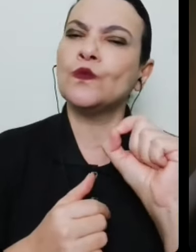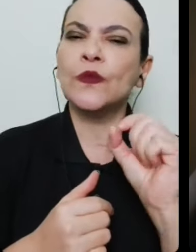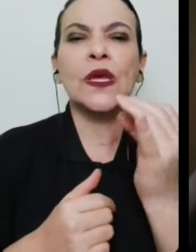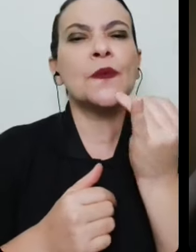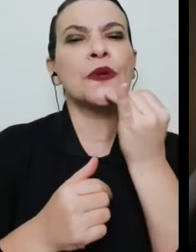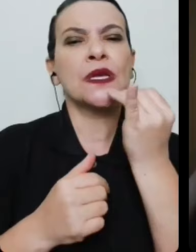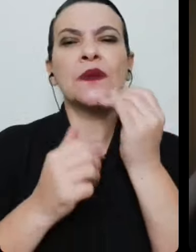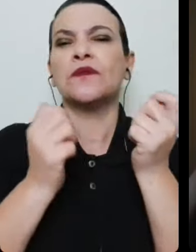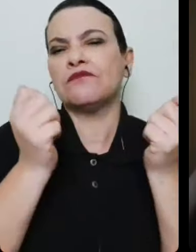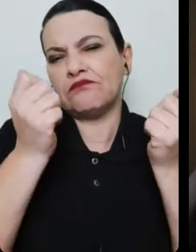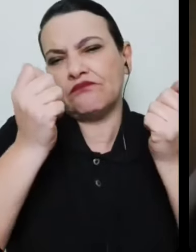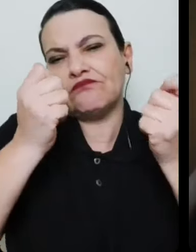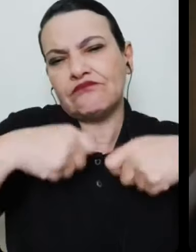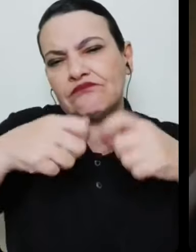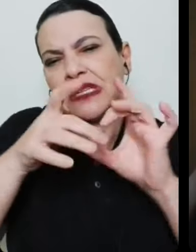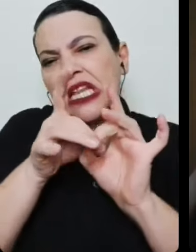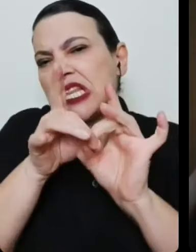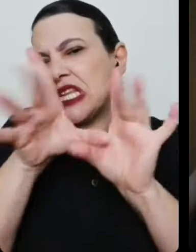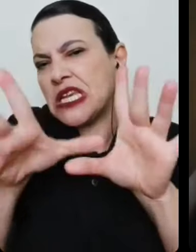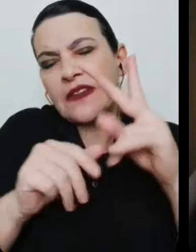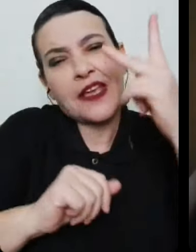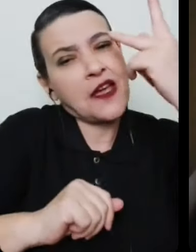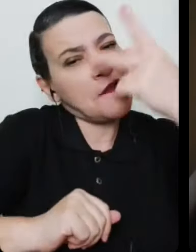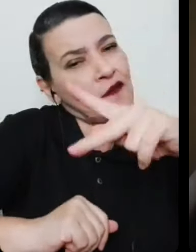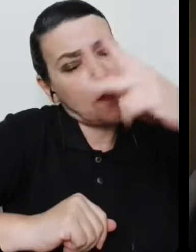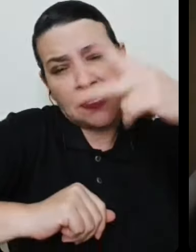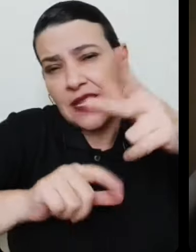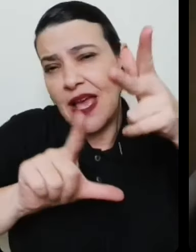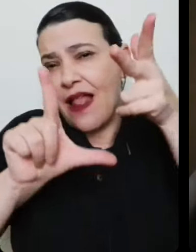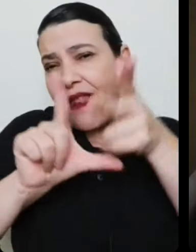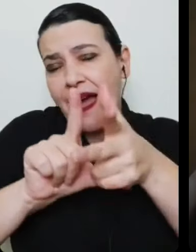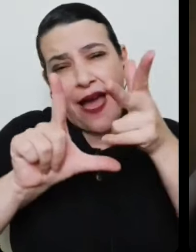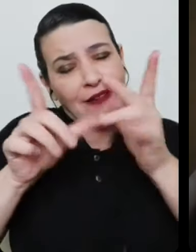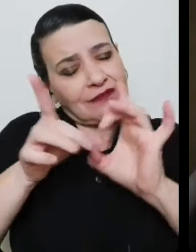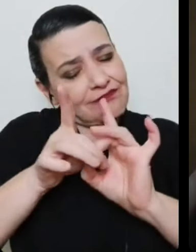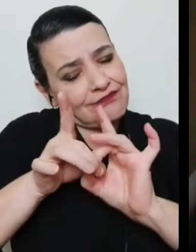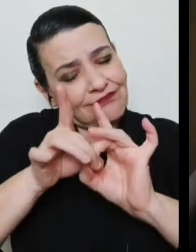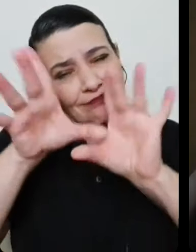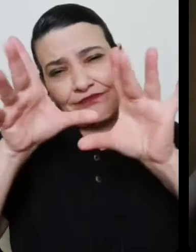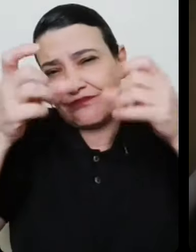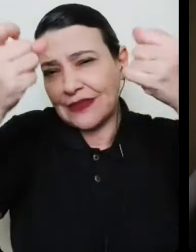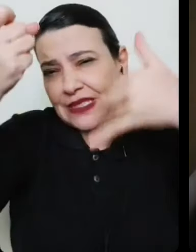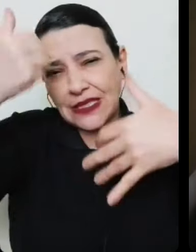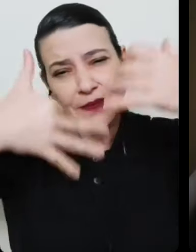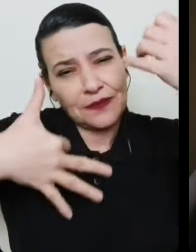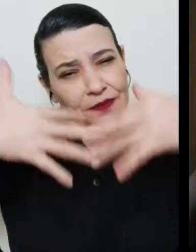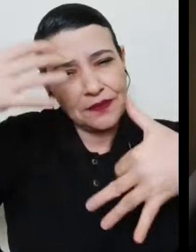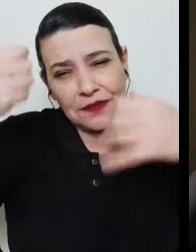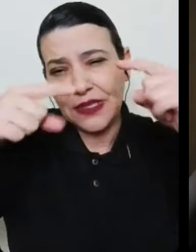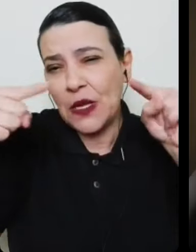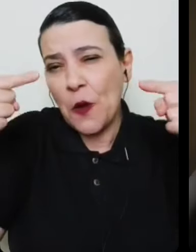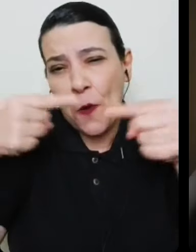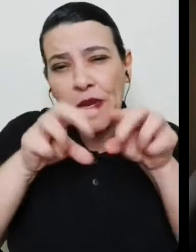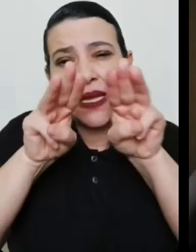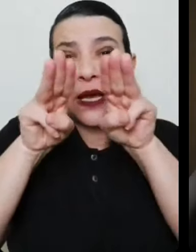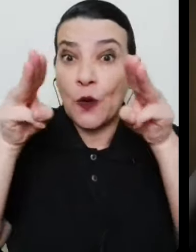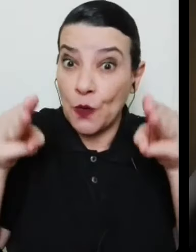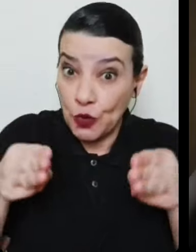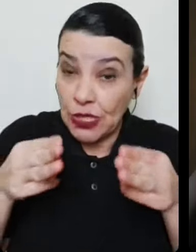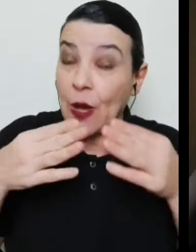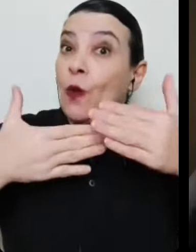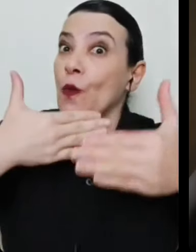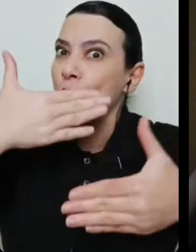essa possibilidade, né, de você batizar a sua live aqui conosco, né, esse interesse do museu nesse grande processo que nós estamos